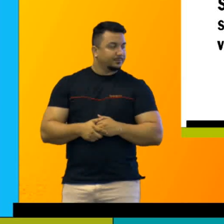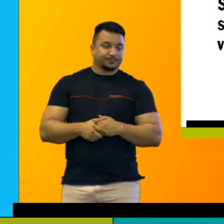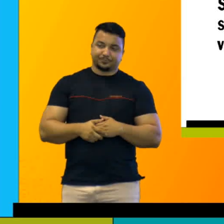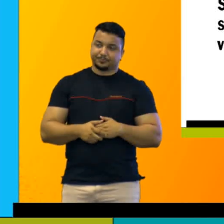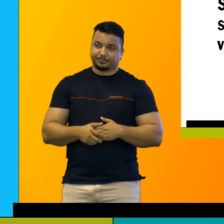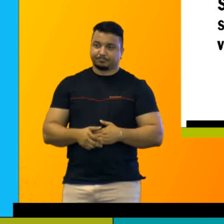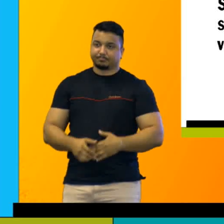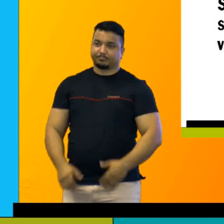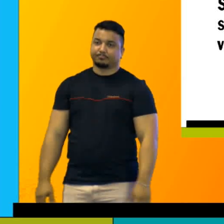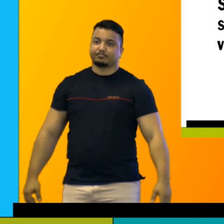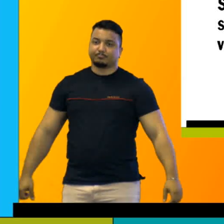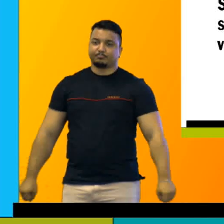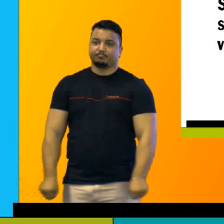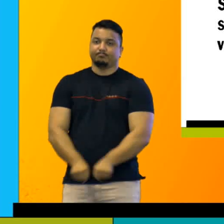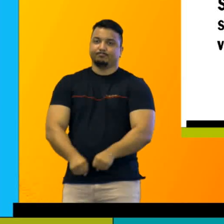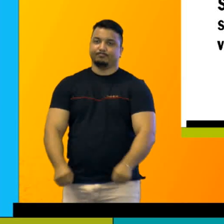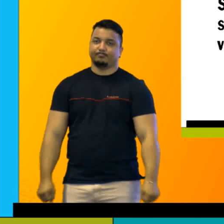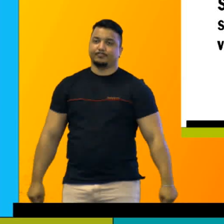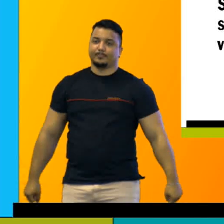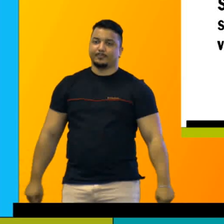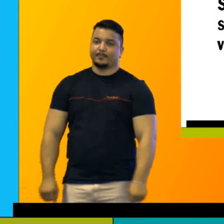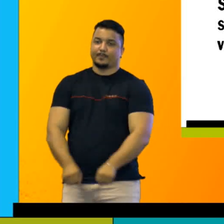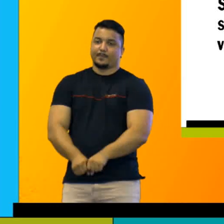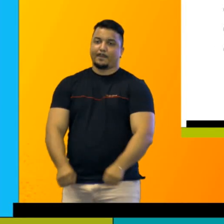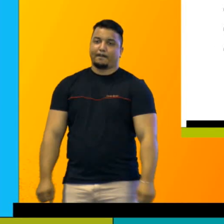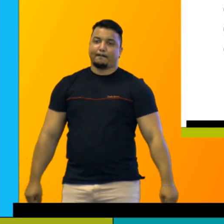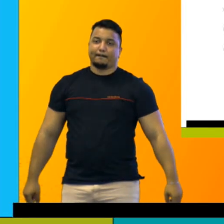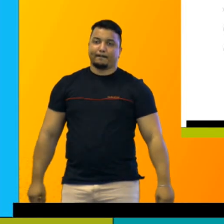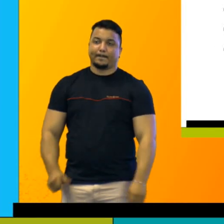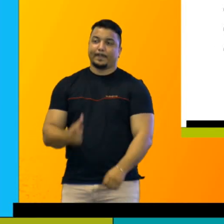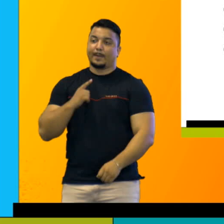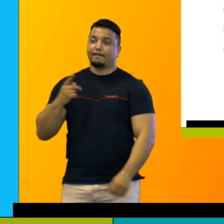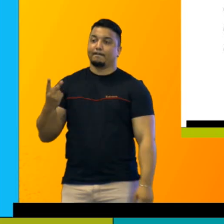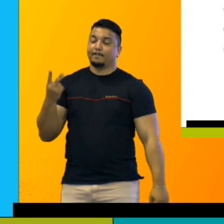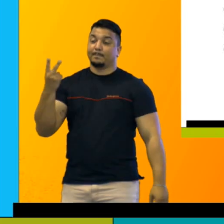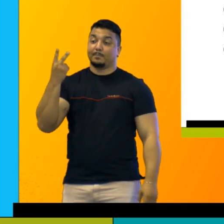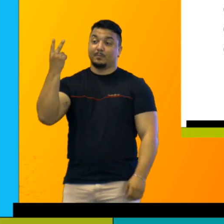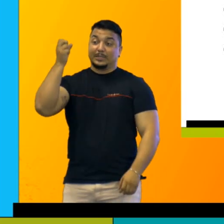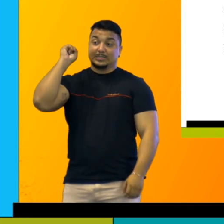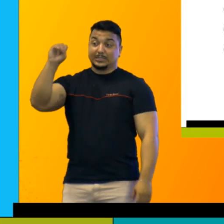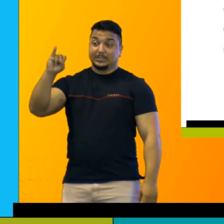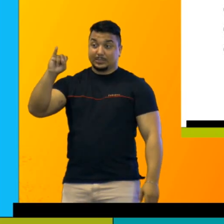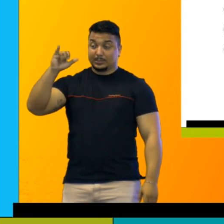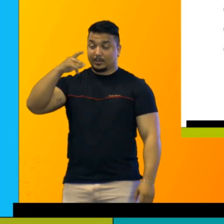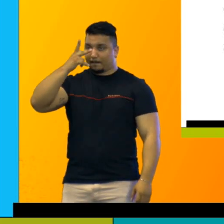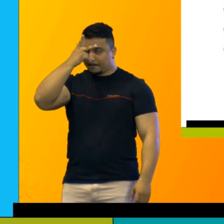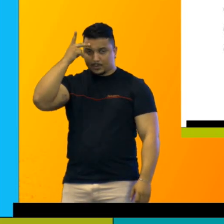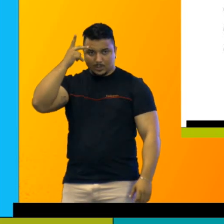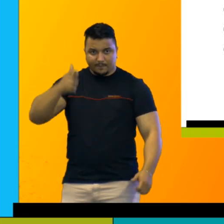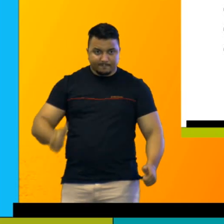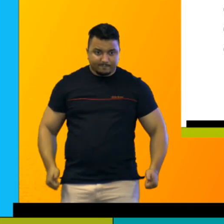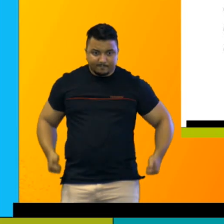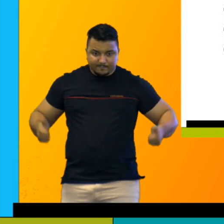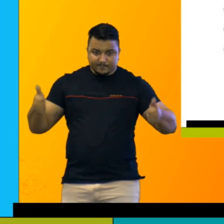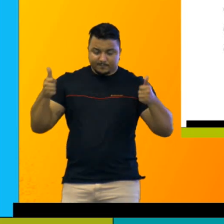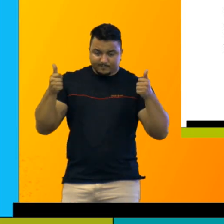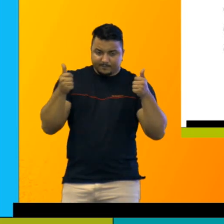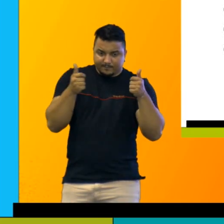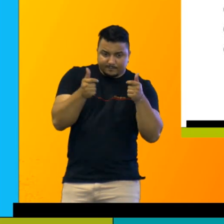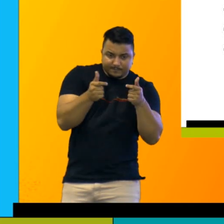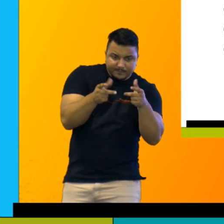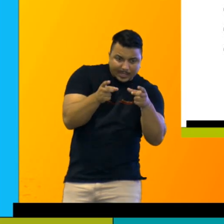semanas. Ok? A pergunta é: se o investidor tivesse vendido as ações pelo